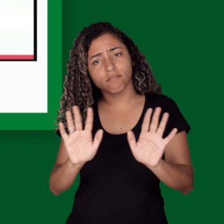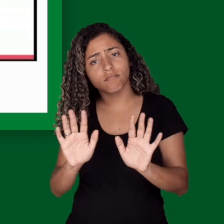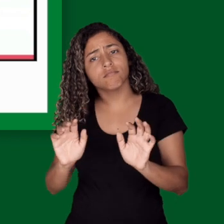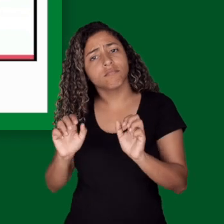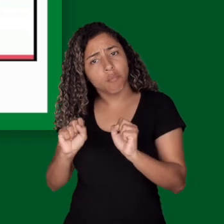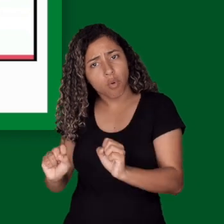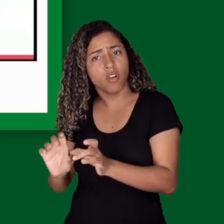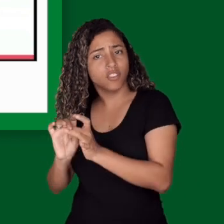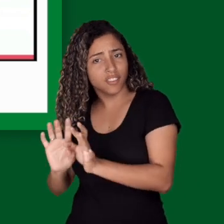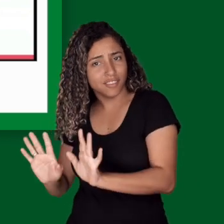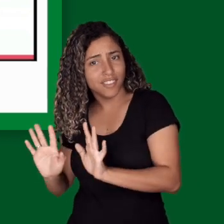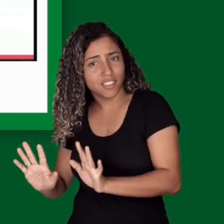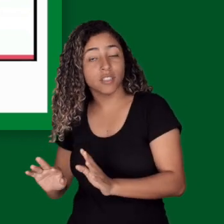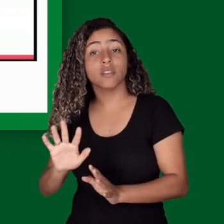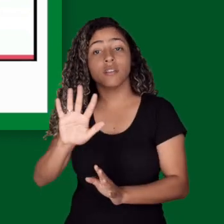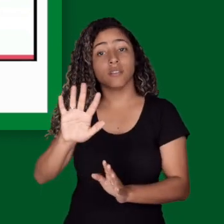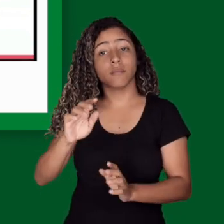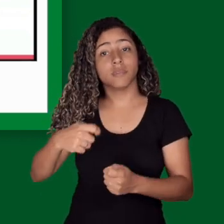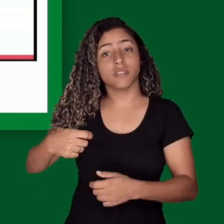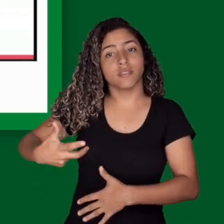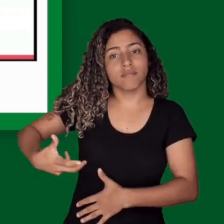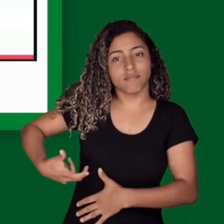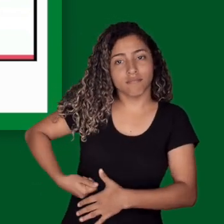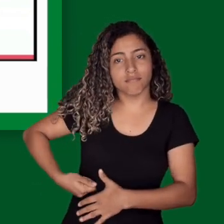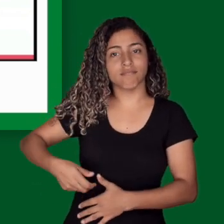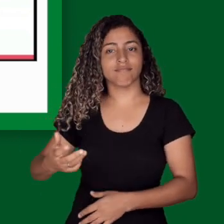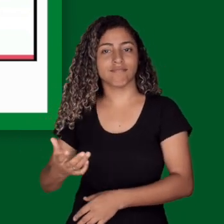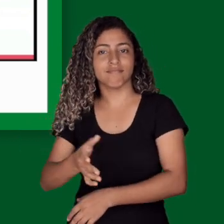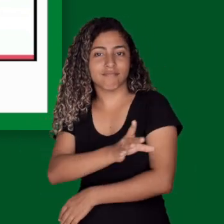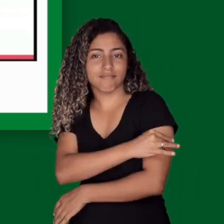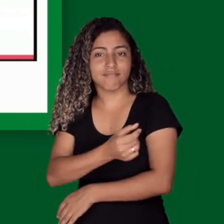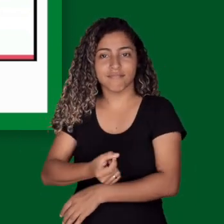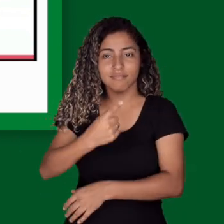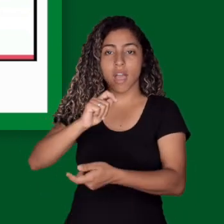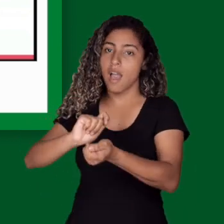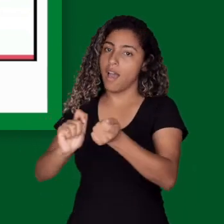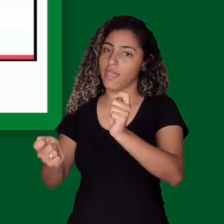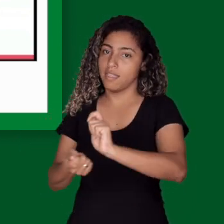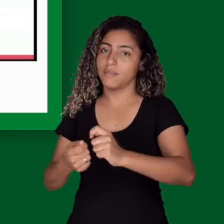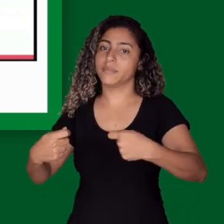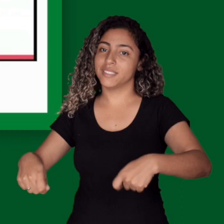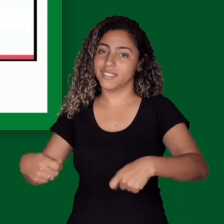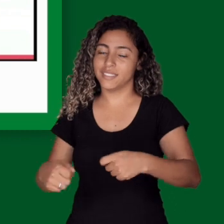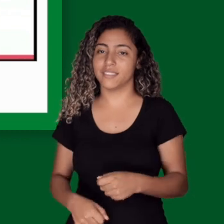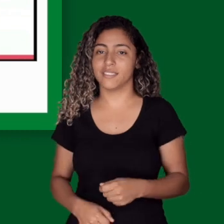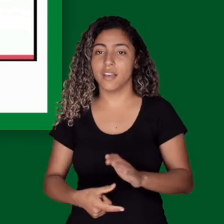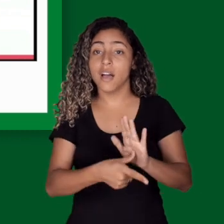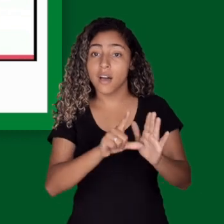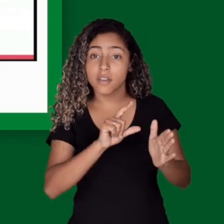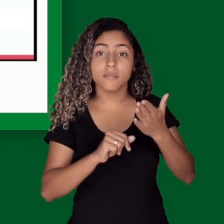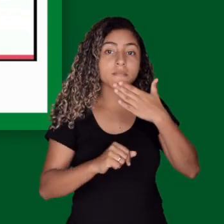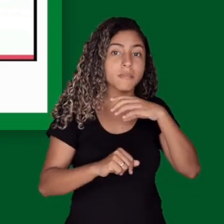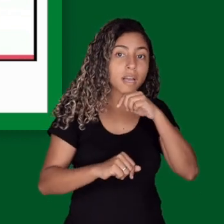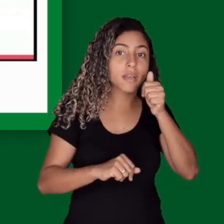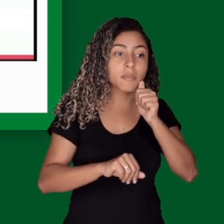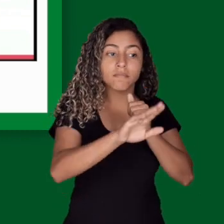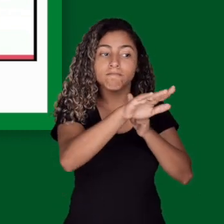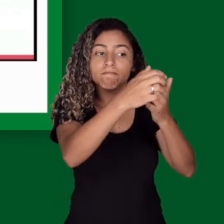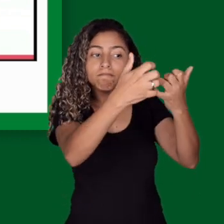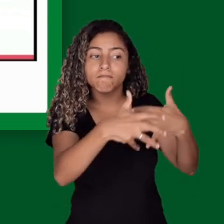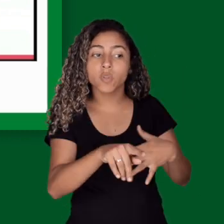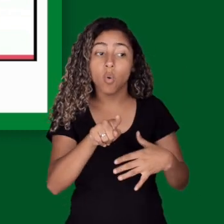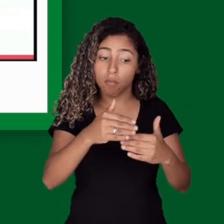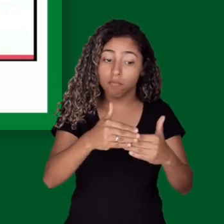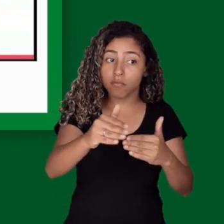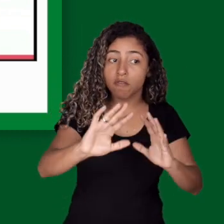mas sim vai ser necessário um ajuste na dose da insulina. Então, por isso é importante informar aos pais para que eles auxiliem nos